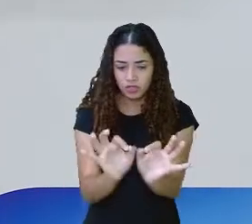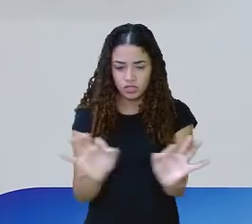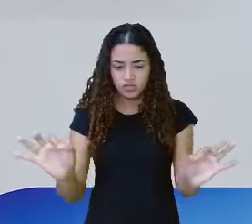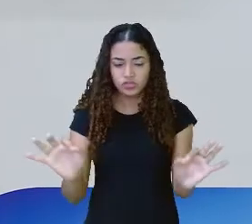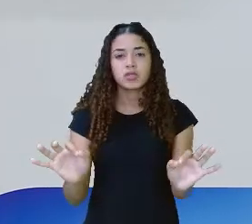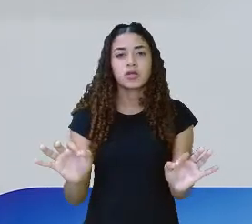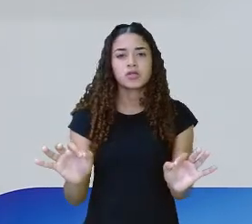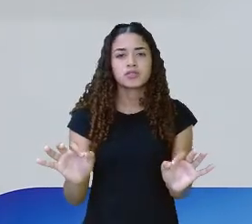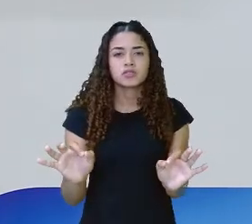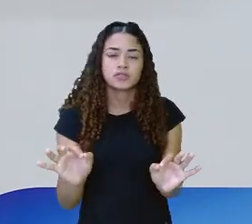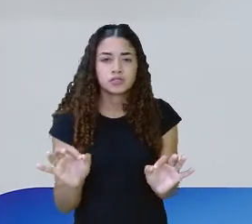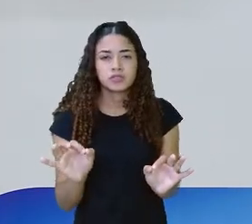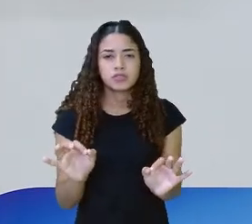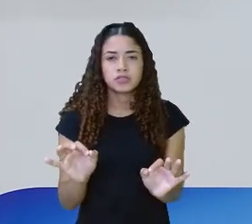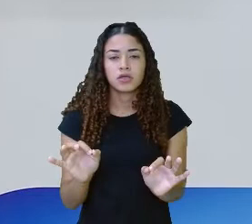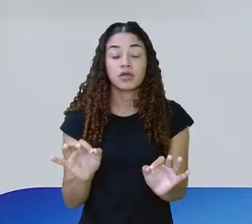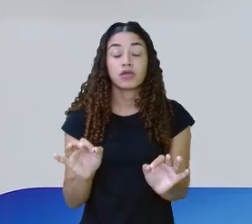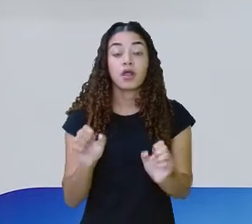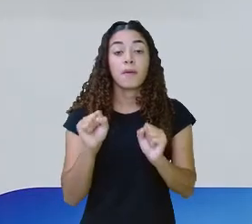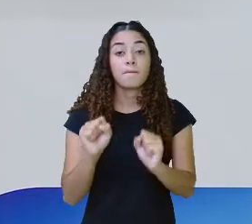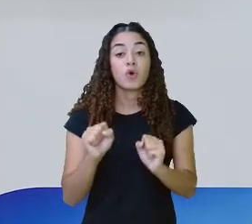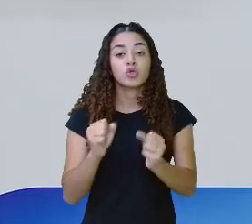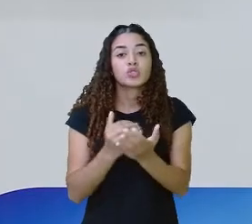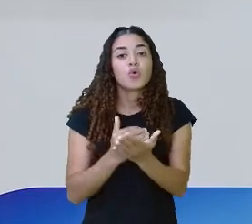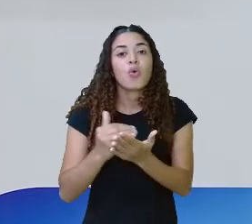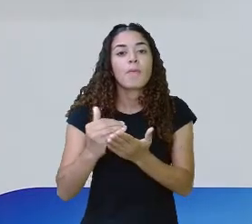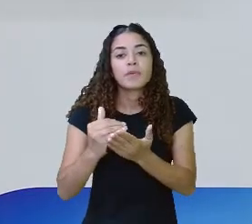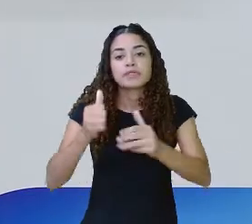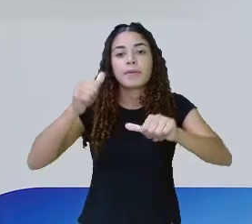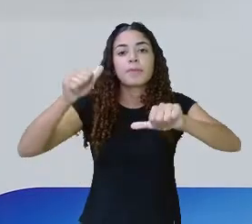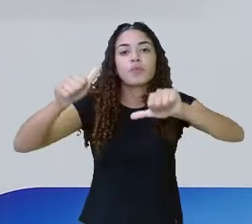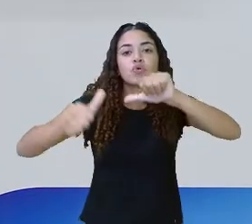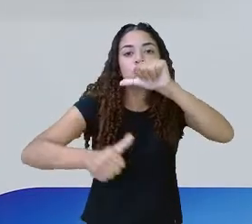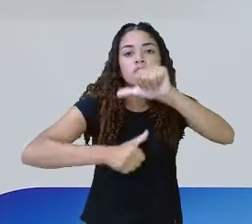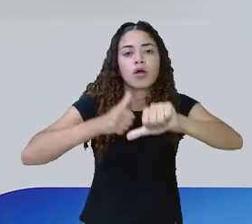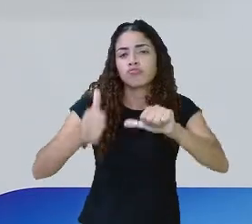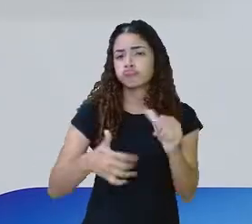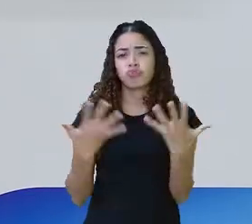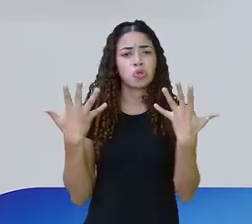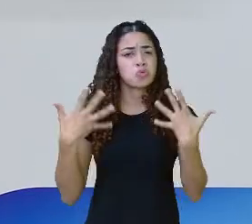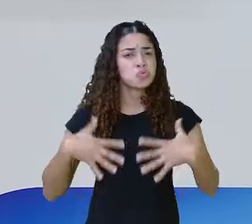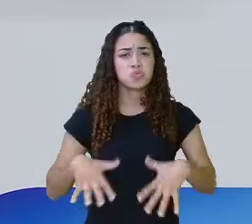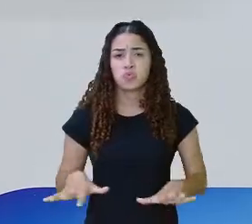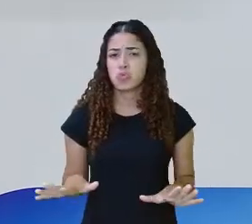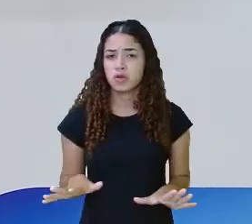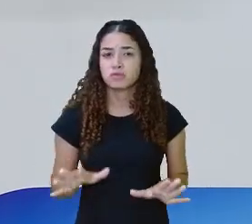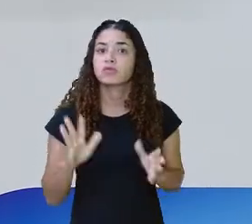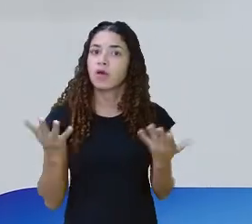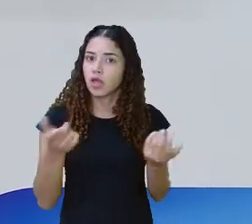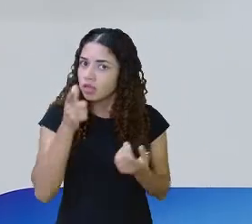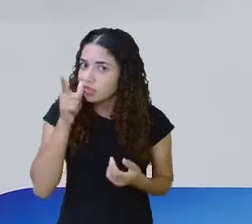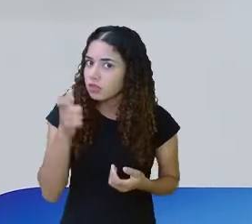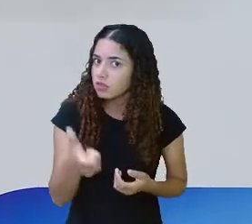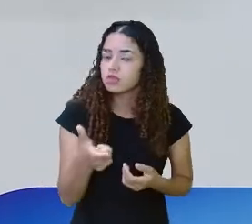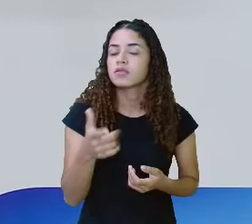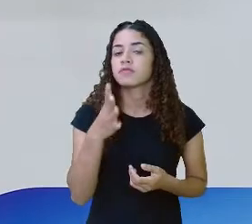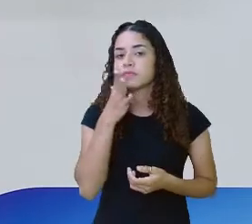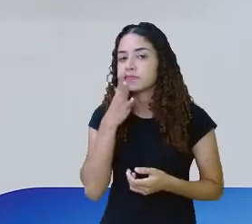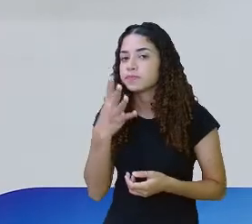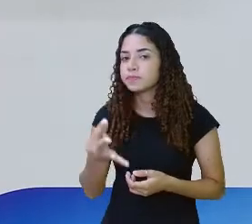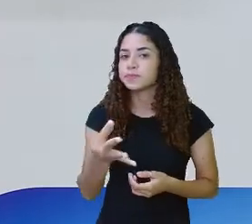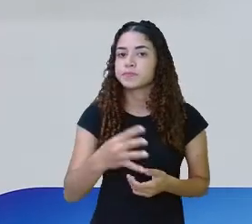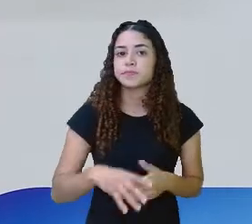espécies, elas podem começar a mudar, não é? Naturalmente. Então, ó, fica ligado nessa história, tá? Então, nas